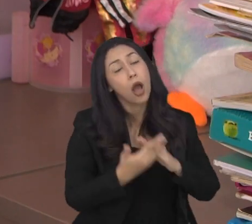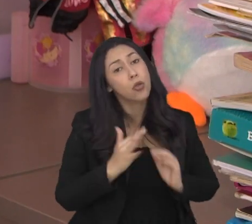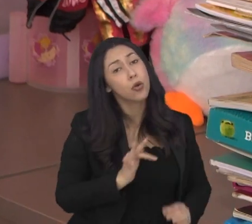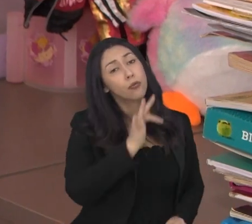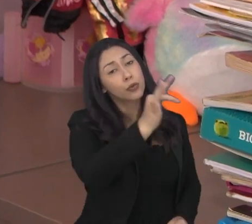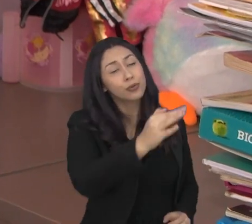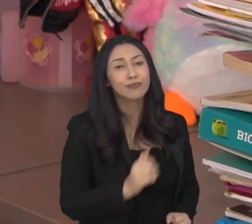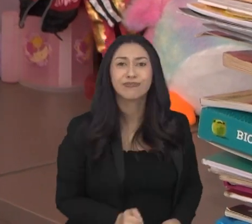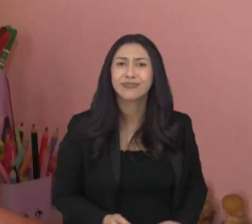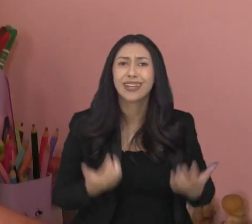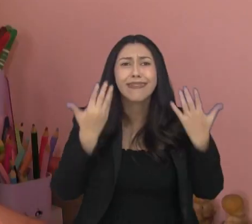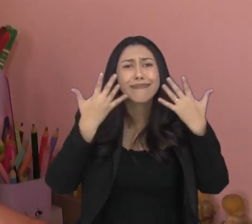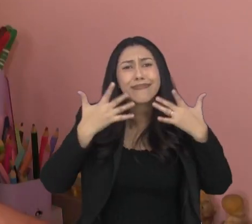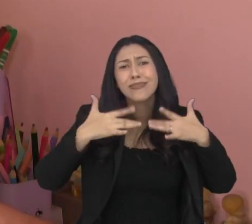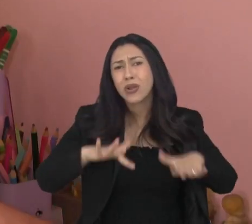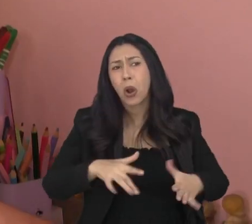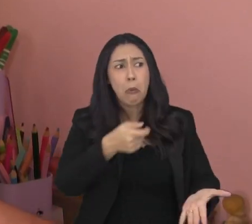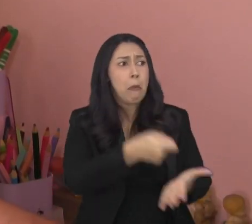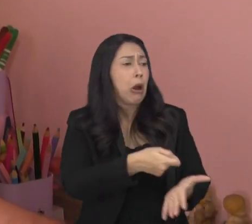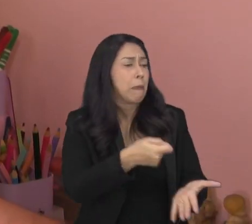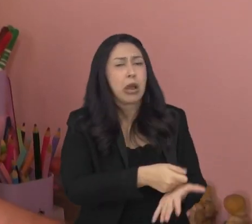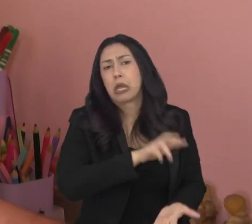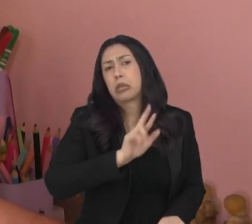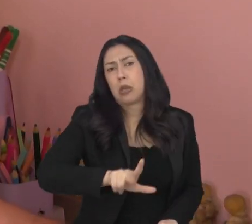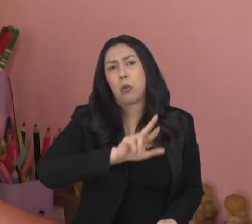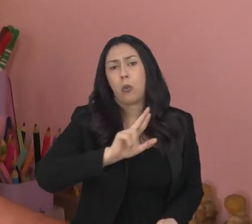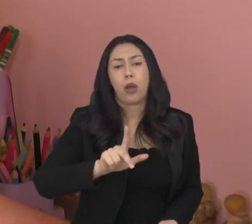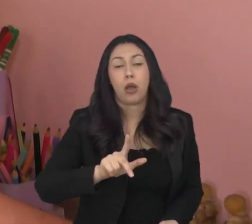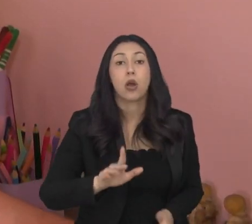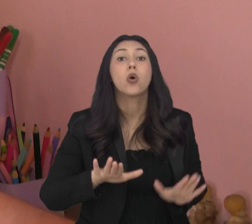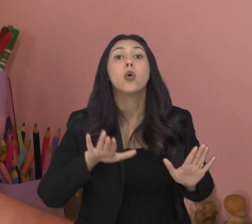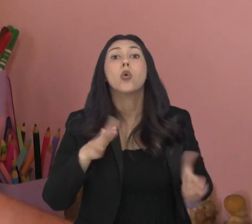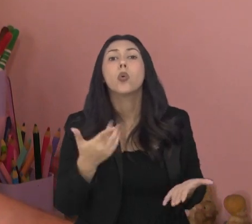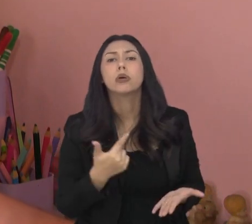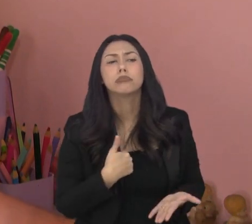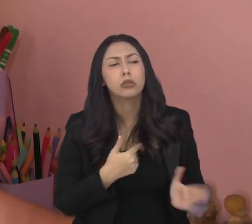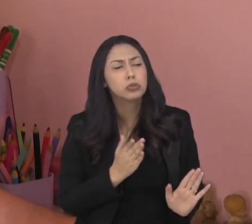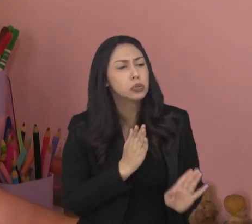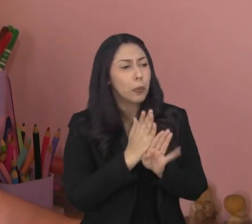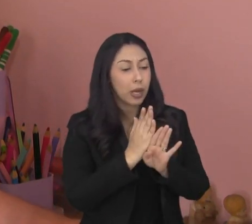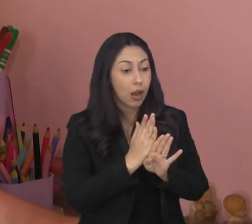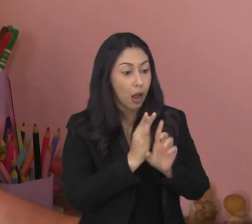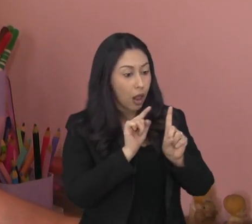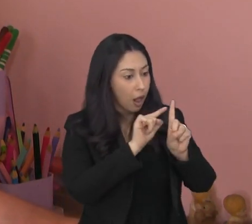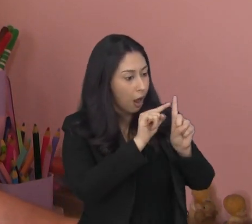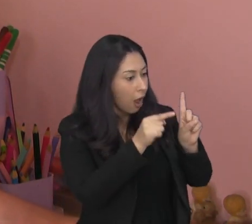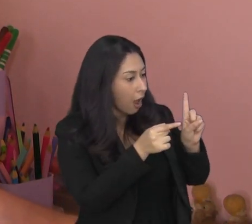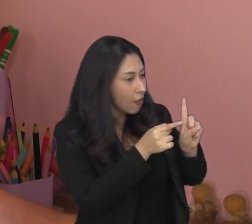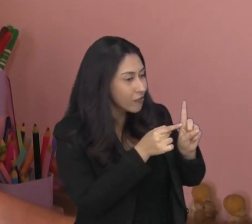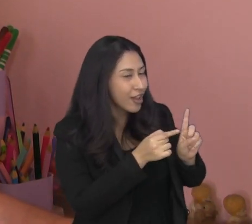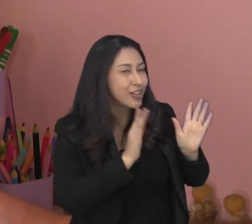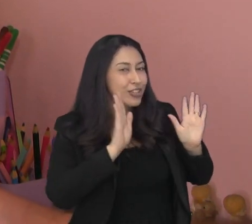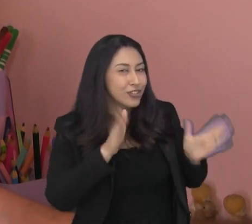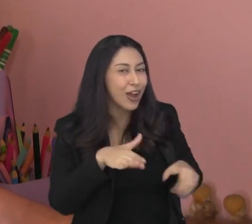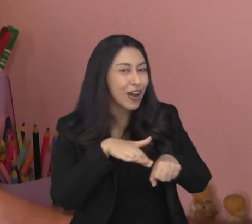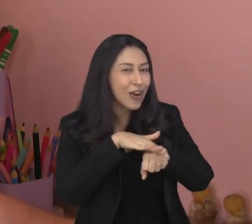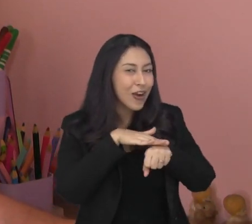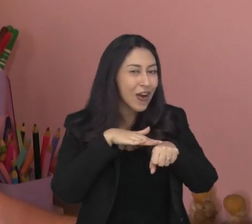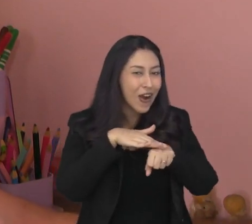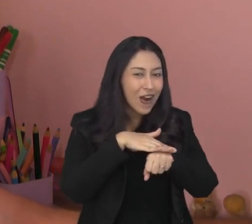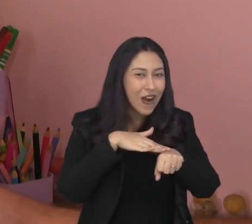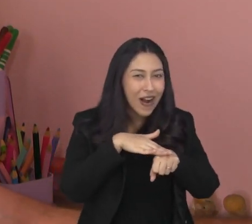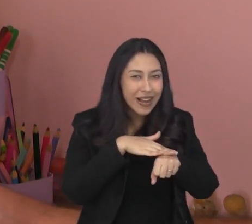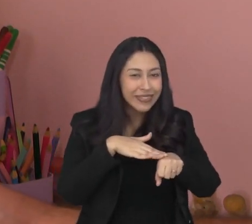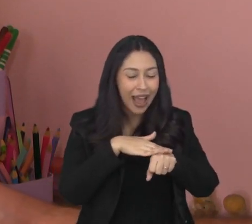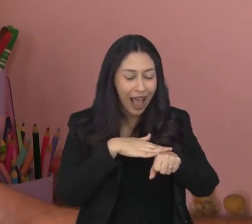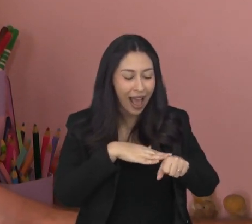bom para o nosso futuro. É tão espontâneo, não é nada forçado, né? Então, desde que eu descobri que estava grávida, a gente já começou as